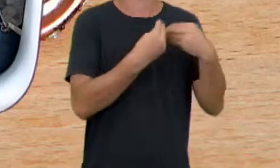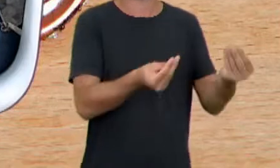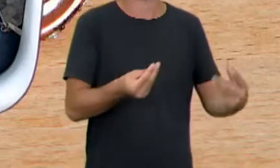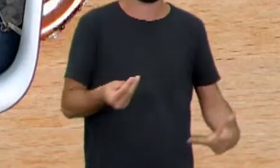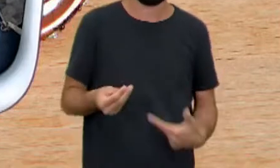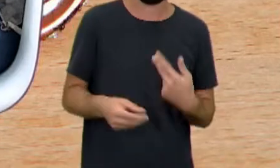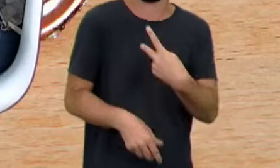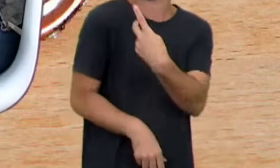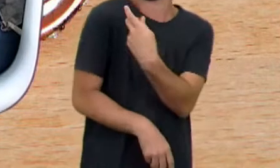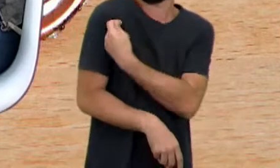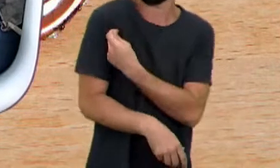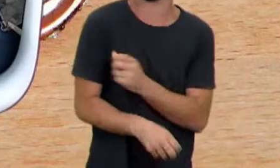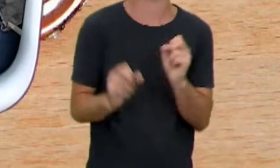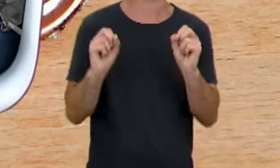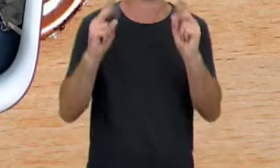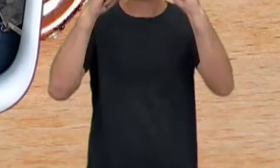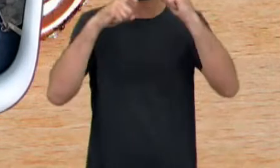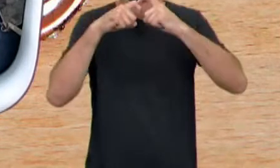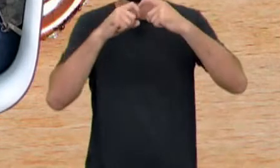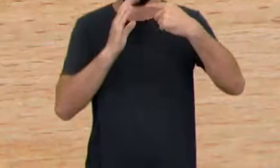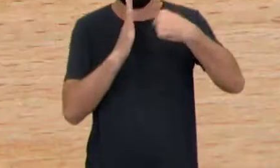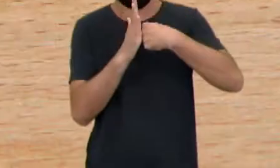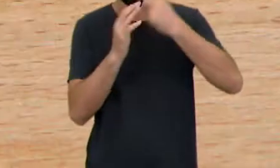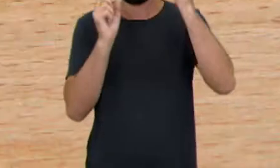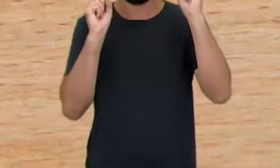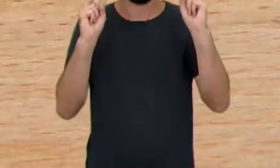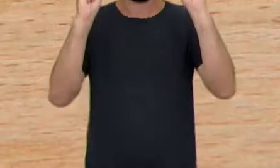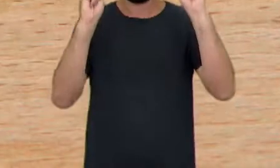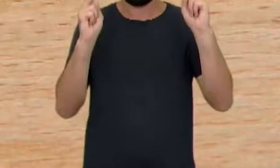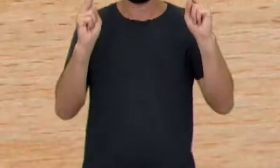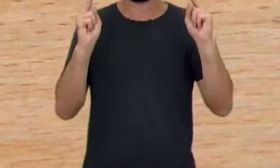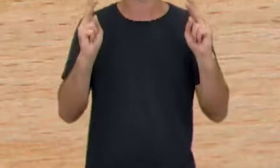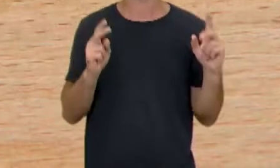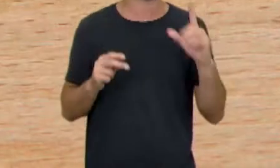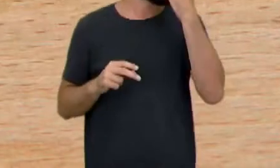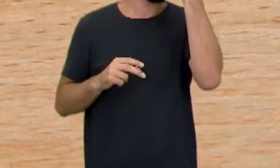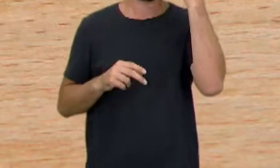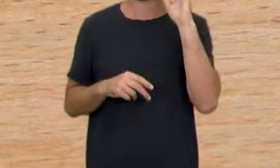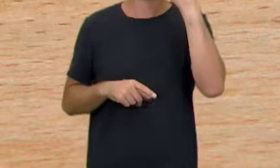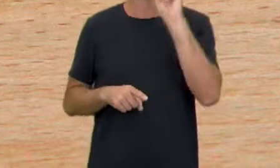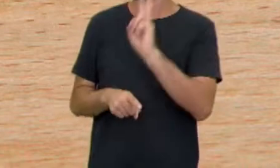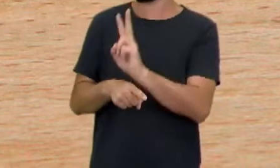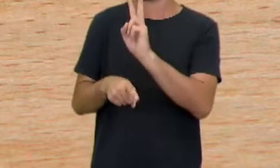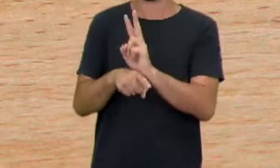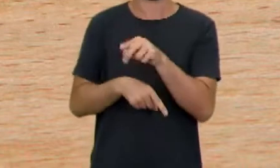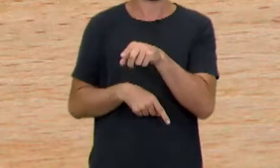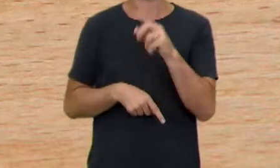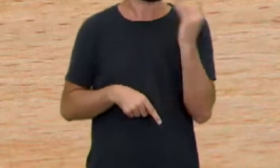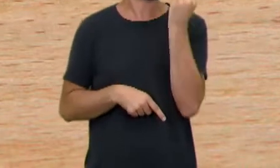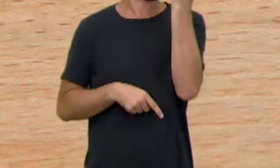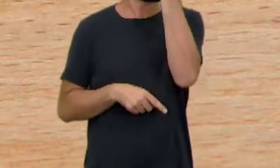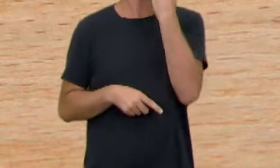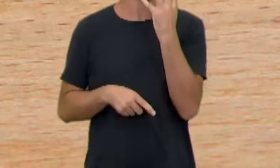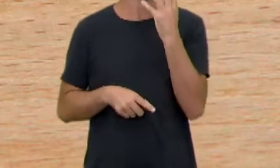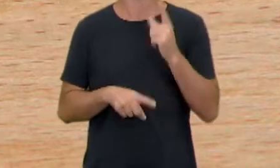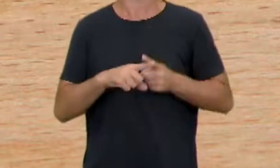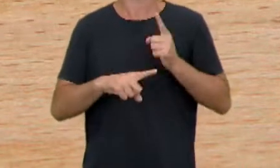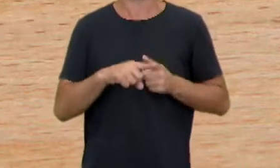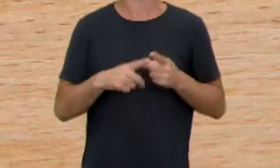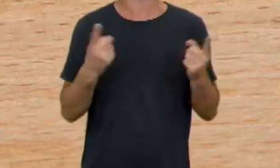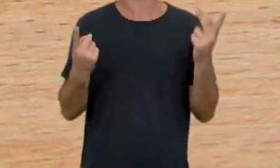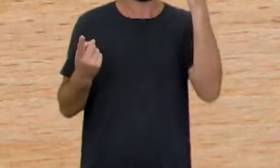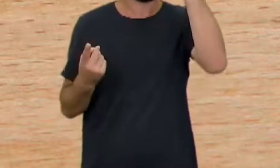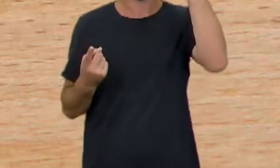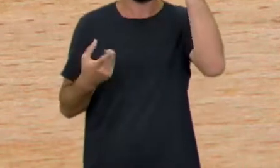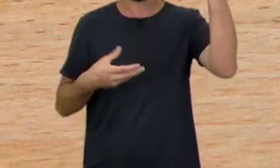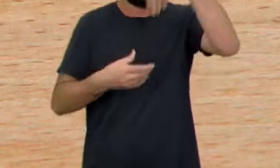vacinado, identificado. E isso é super importante. Protetores levam isso muito a sério porque faz parte, né? E criadores gostam muito de tentar